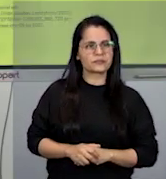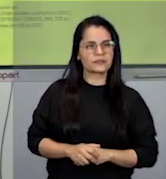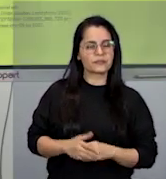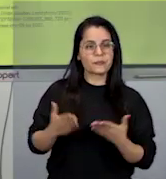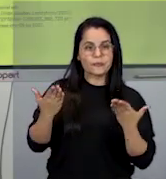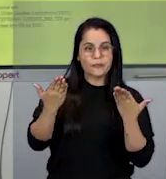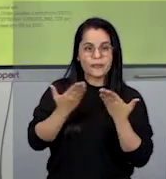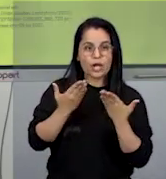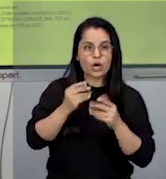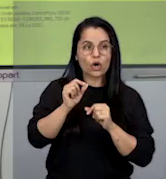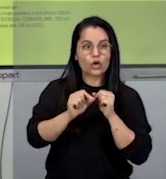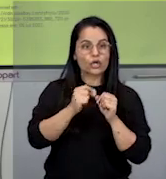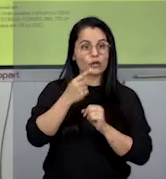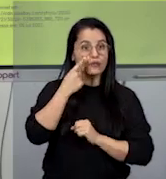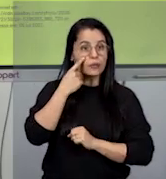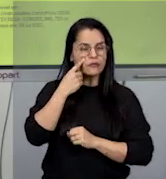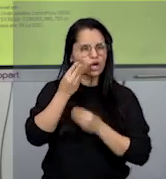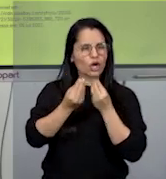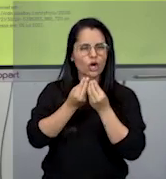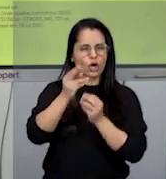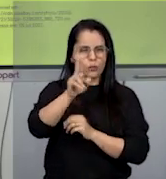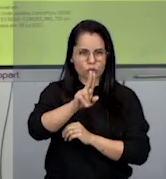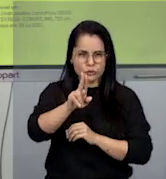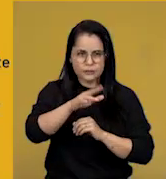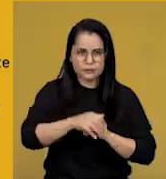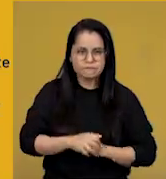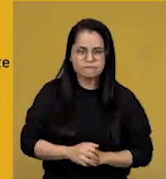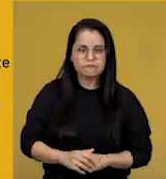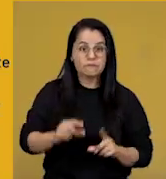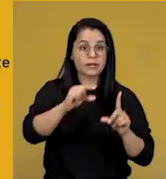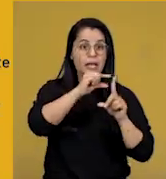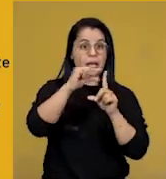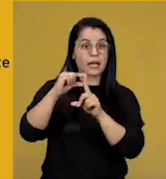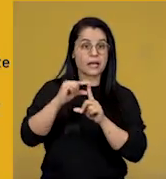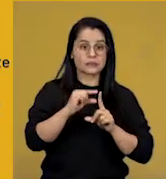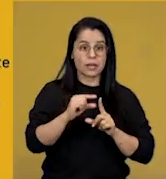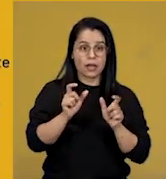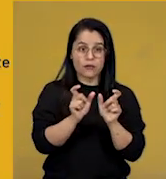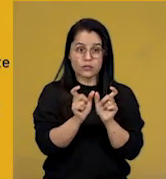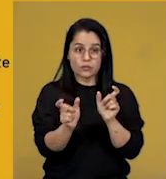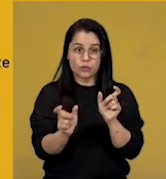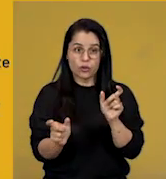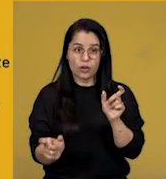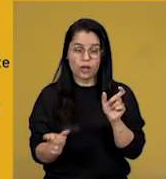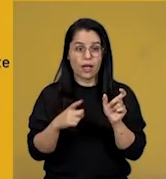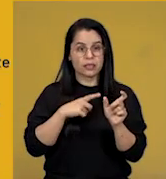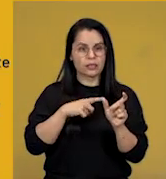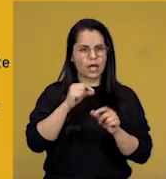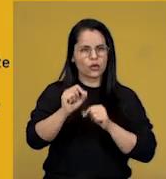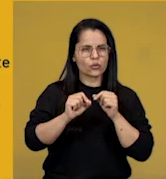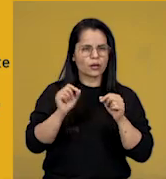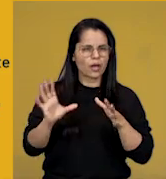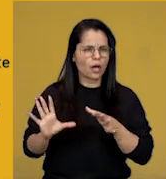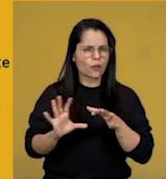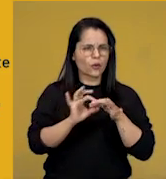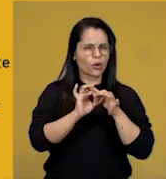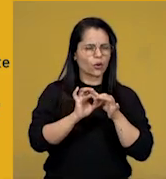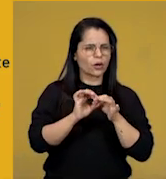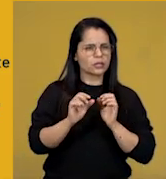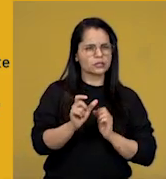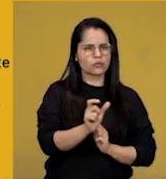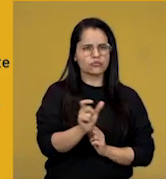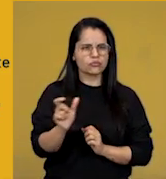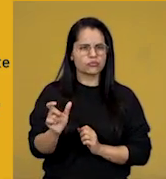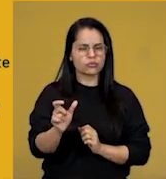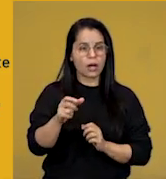Aí agora vamos ver, então, aplicando. As palavras polissêmicas, elas estabelecem uma conexão entre si,